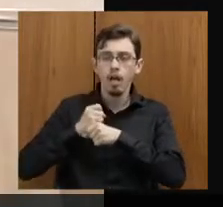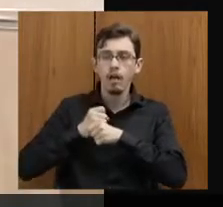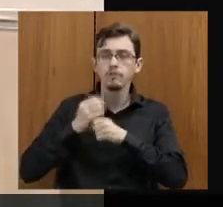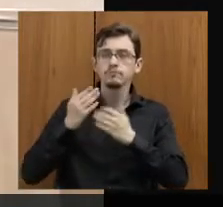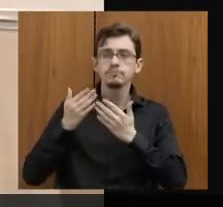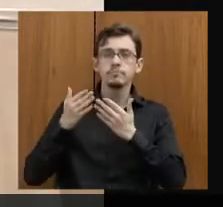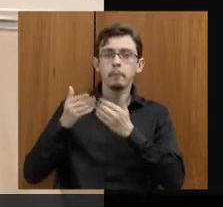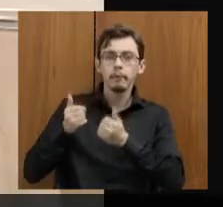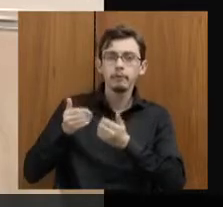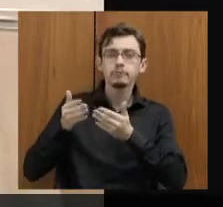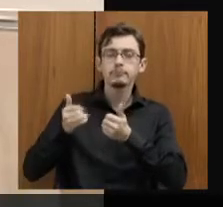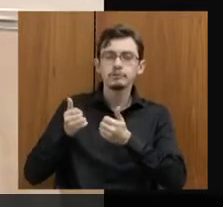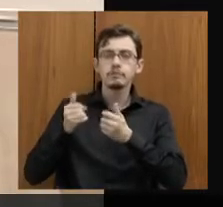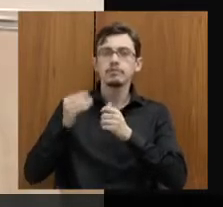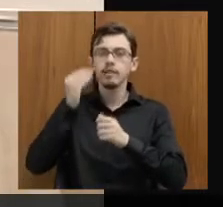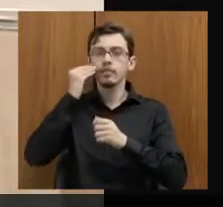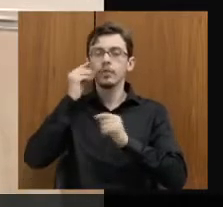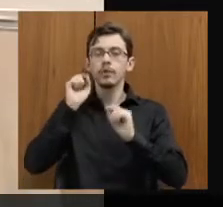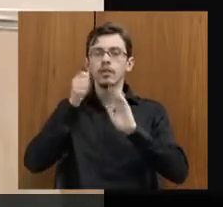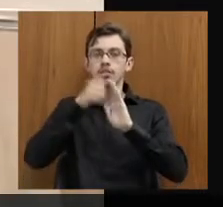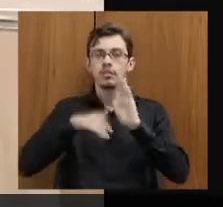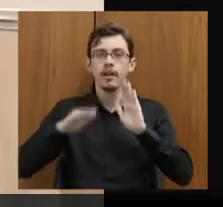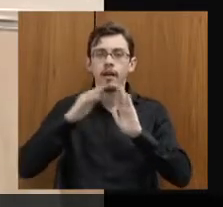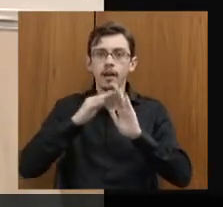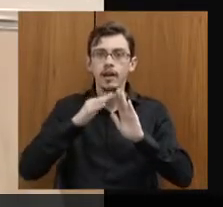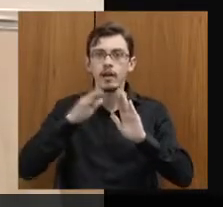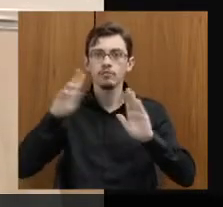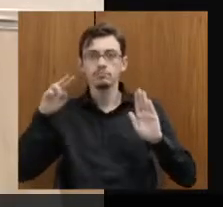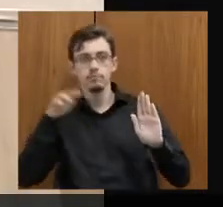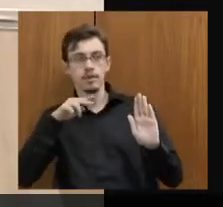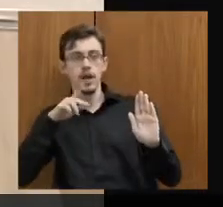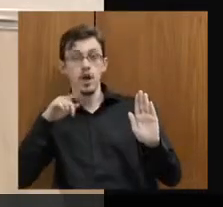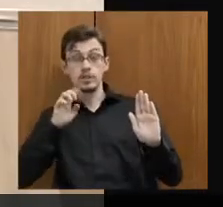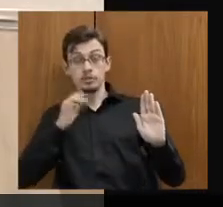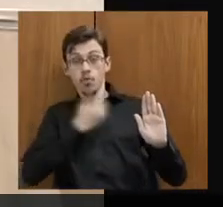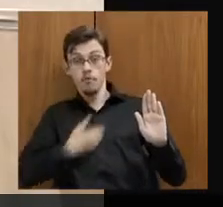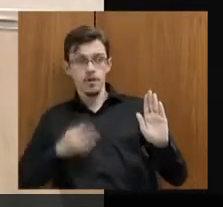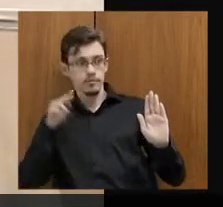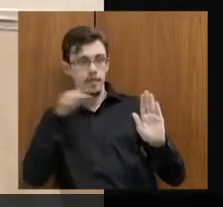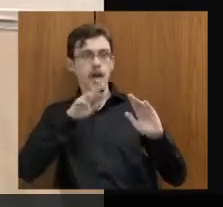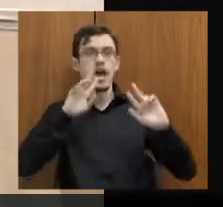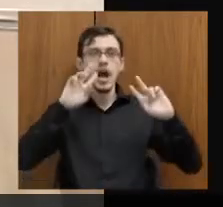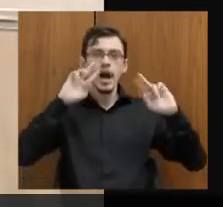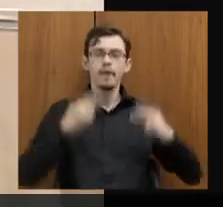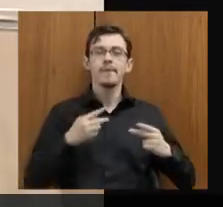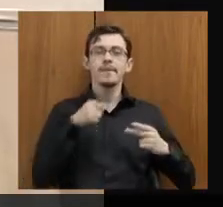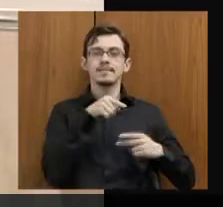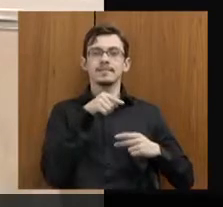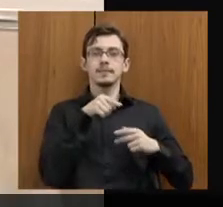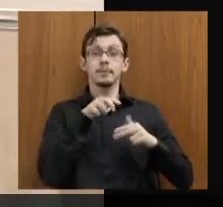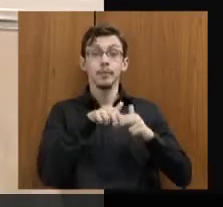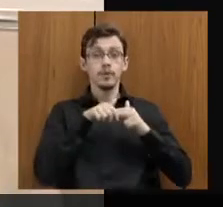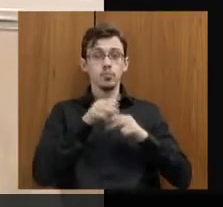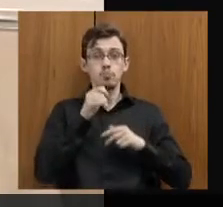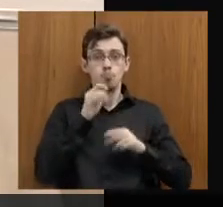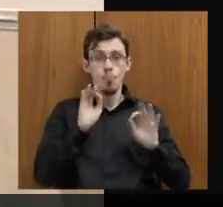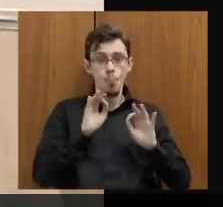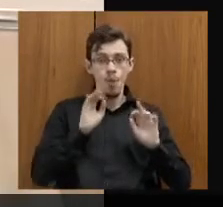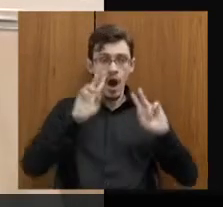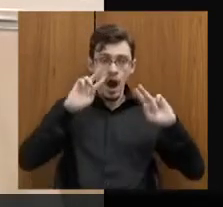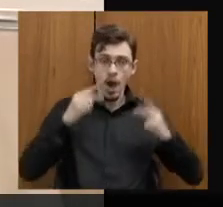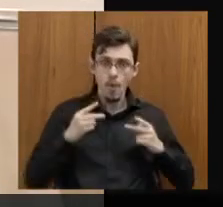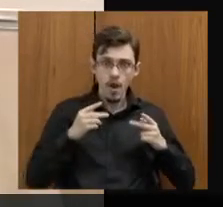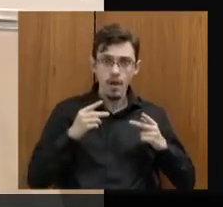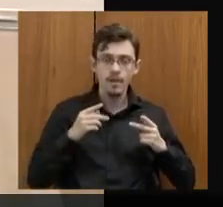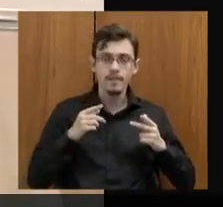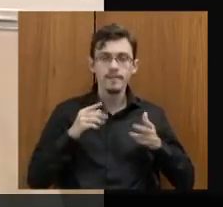respeito dos terreiros é que ele ainda continua da invisibilidade e ao mesmo tempo passando por diversas violações de direitos né somente na